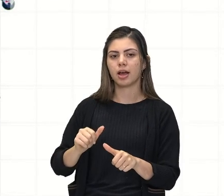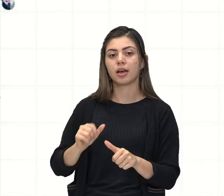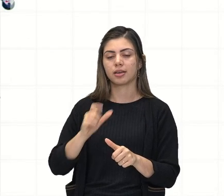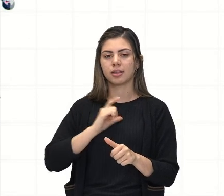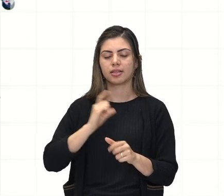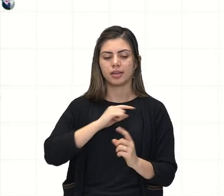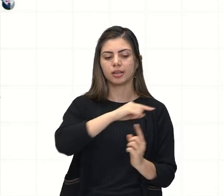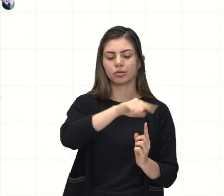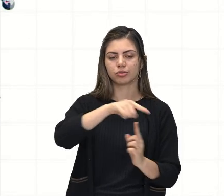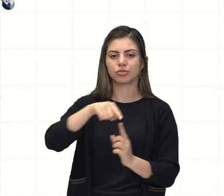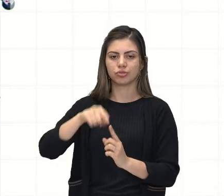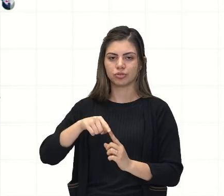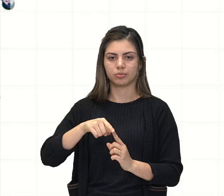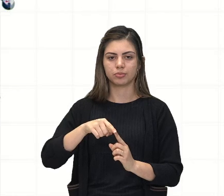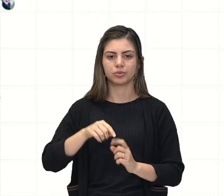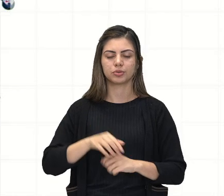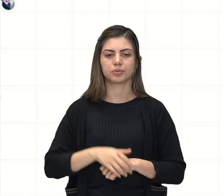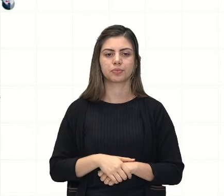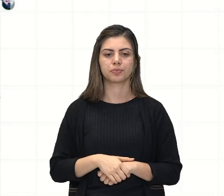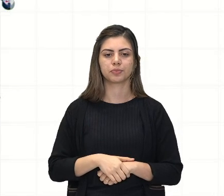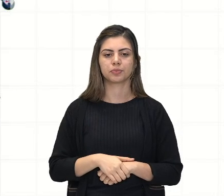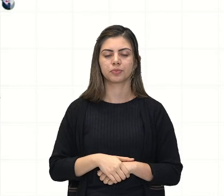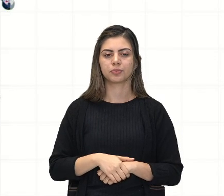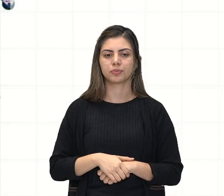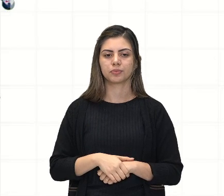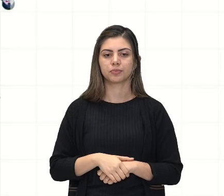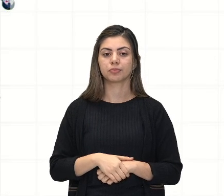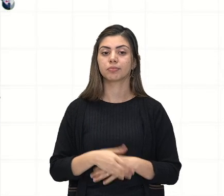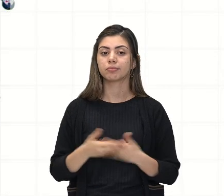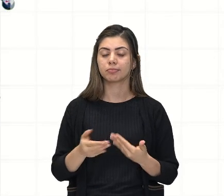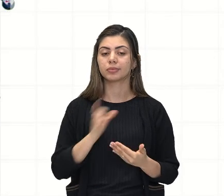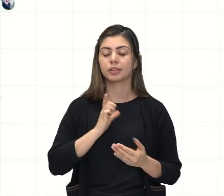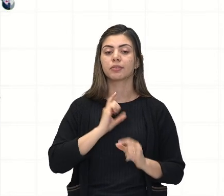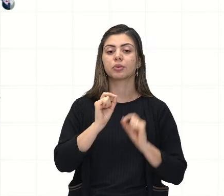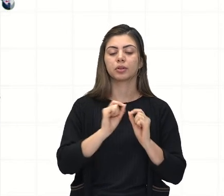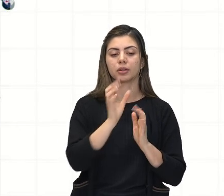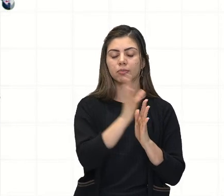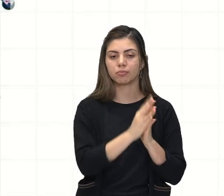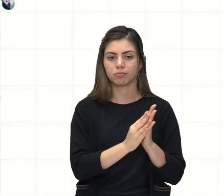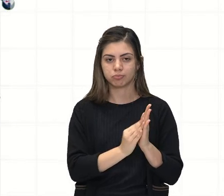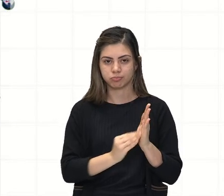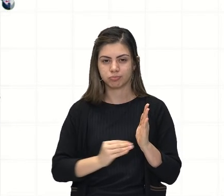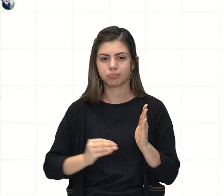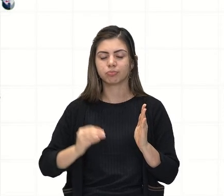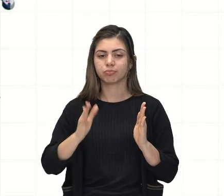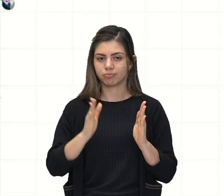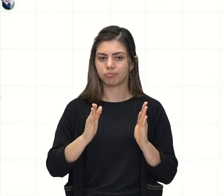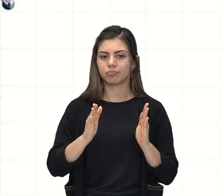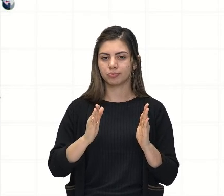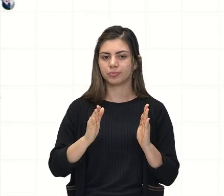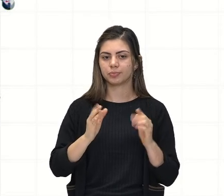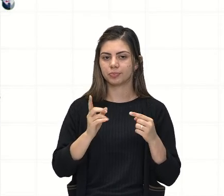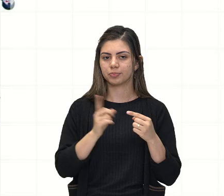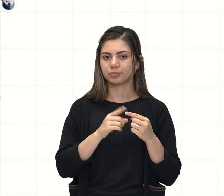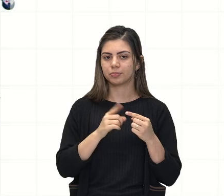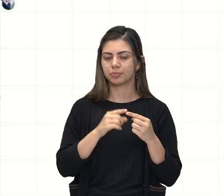simetrias da nossa aula. Ó. Nós tivemos aqui a reflexão, né?